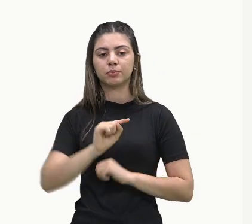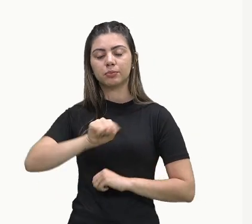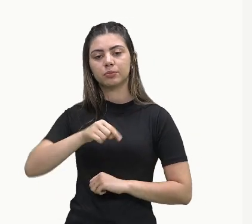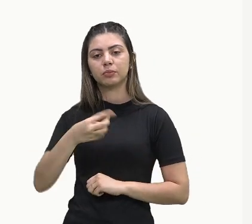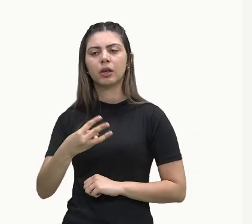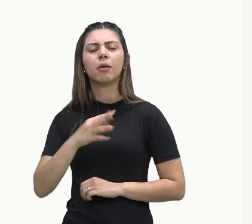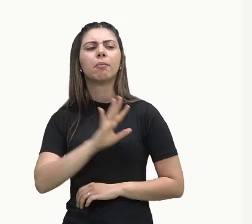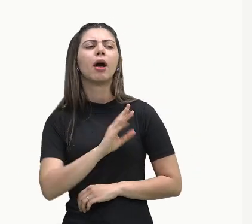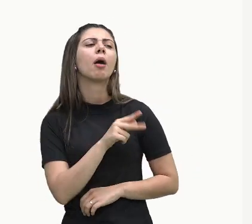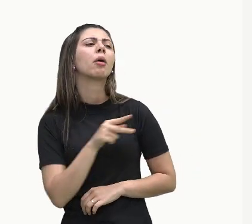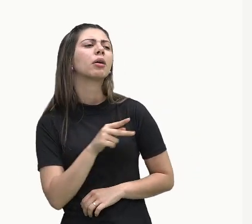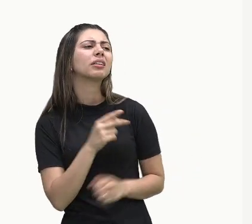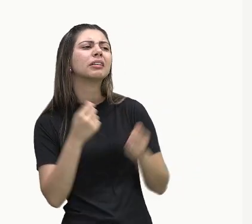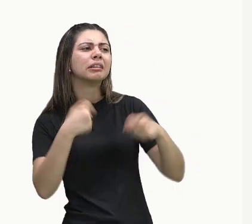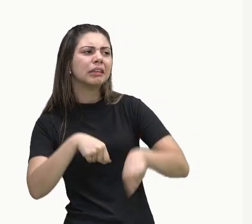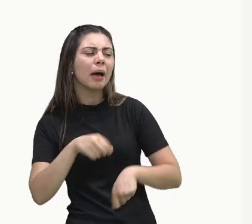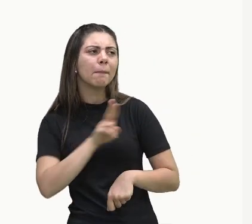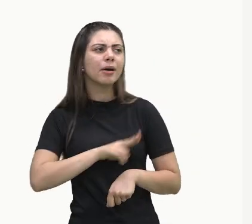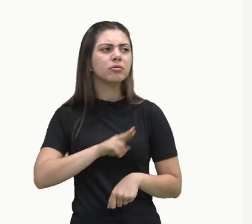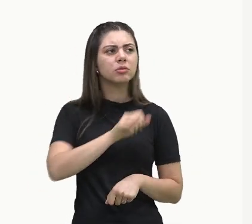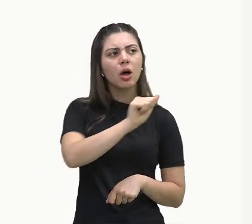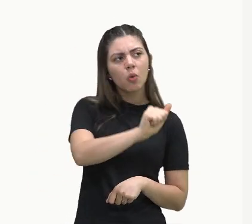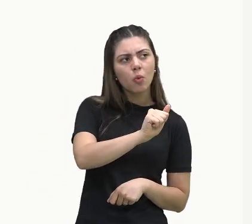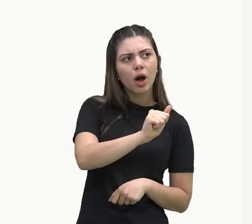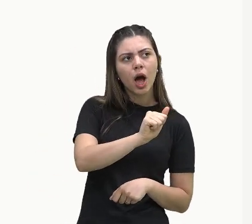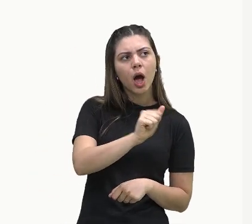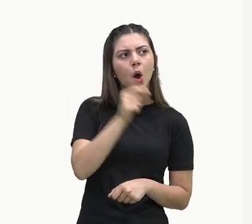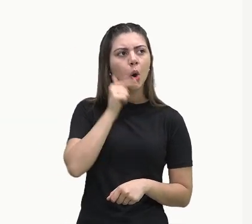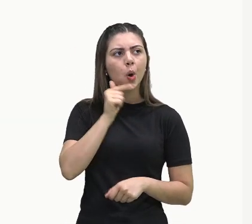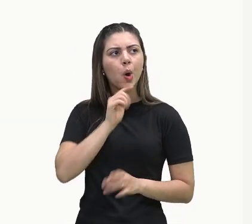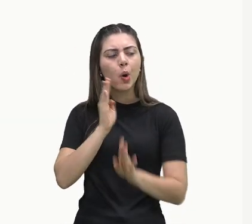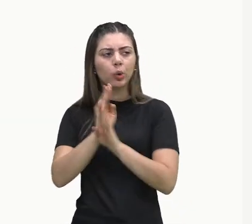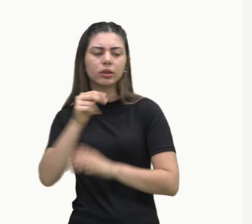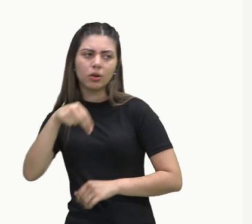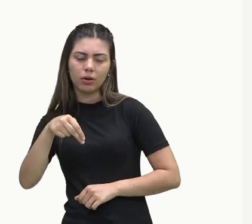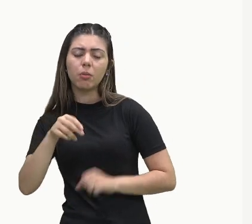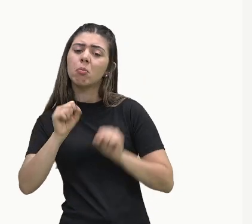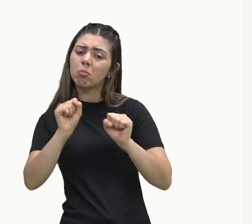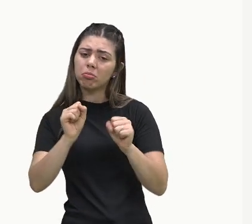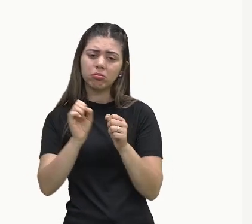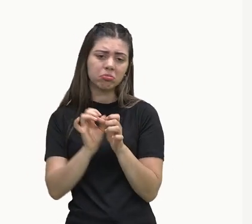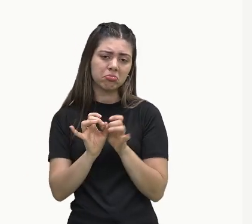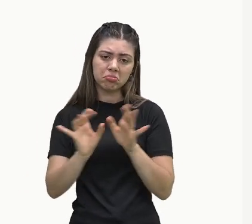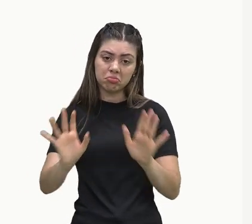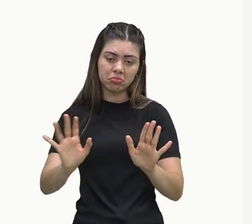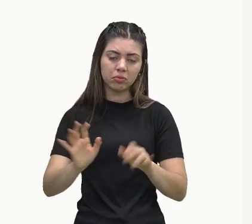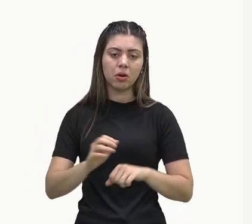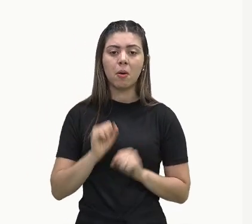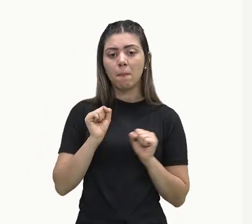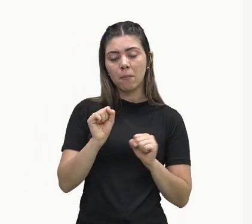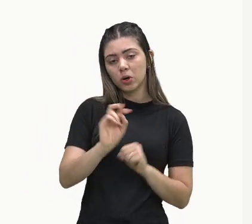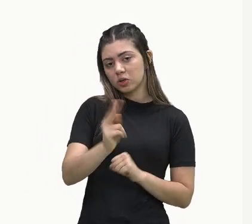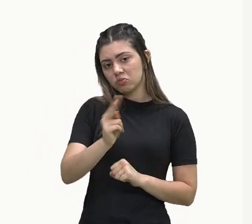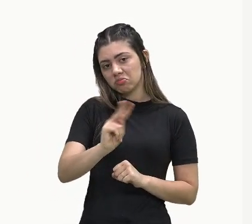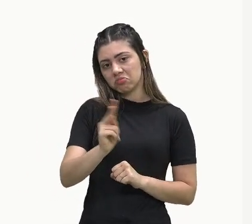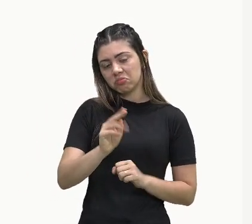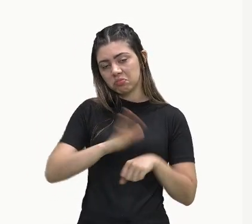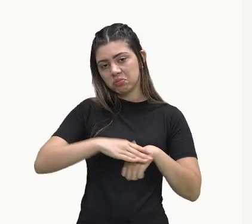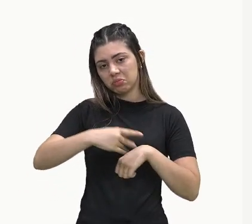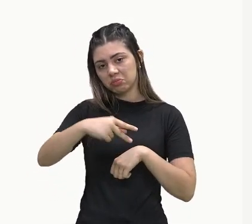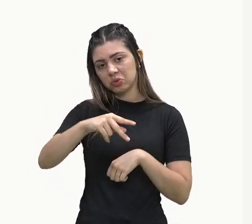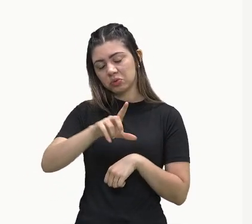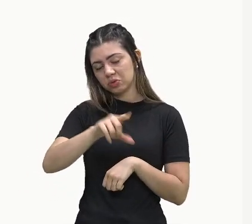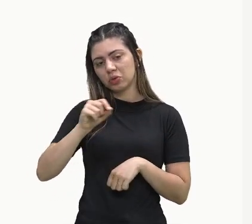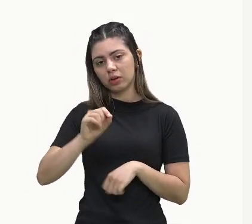poderíamos utilizar o ponto a para encontrar o ponto N sem problema nenhuma você pode escolher tant um ponto como outro você vai chegar no